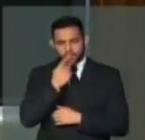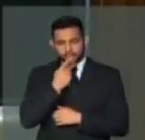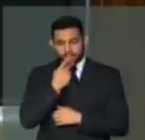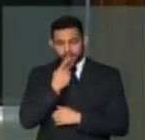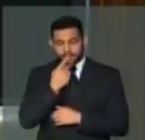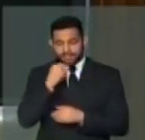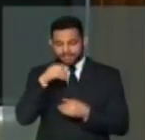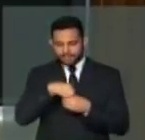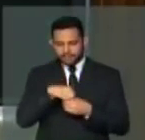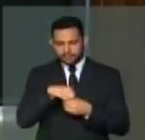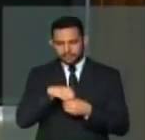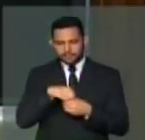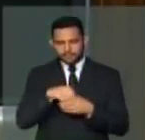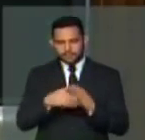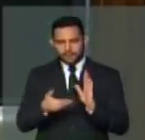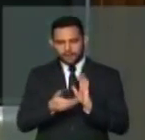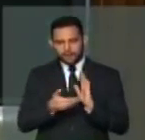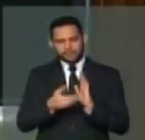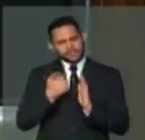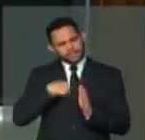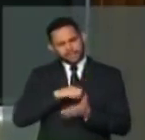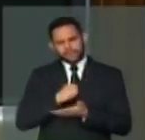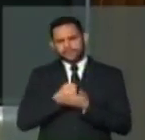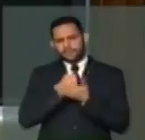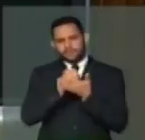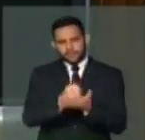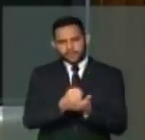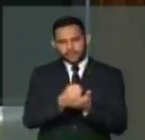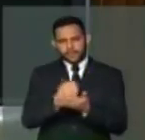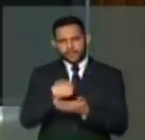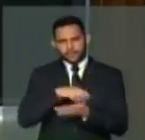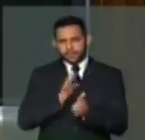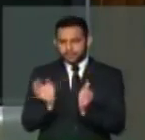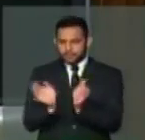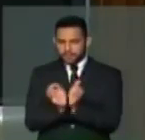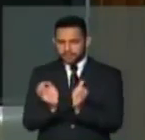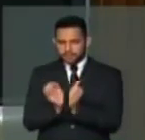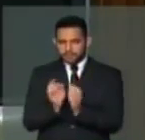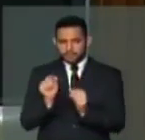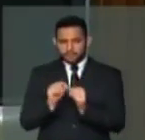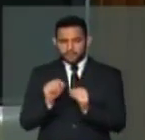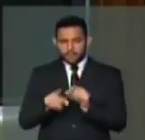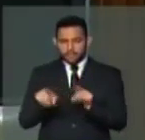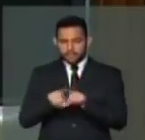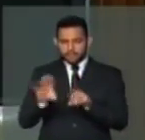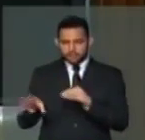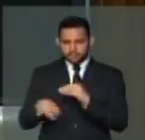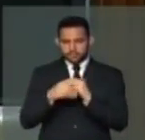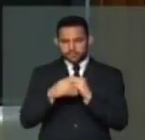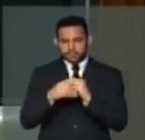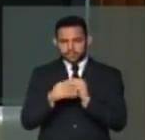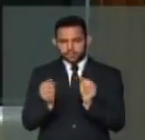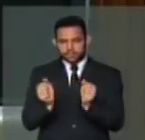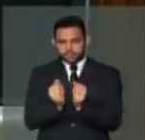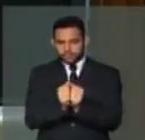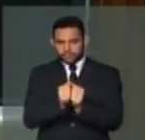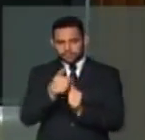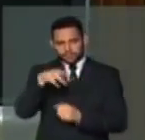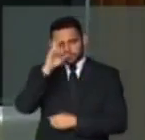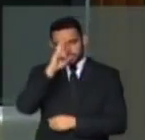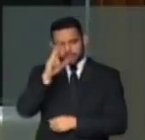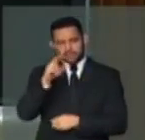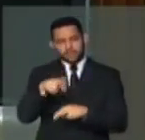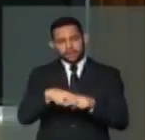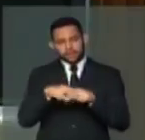no parlamento, e terá todo o nosso apoio, o nosso partido, que fará também fusão com o partido de Vossa Excelência,